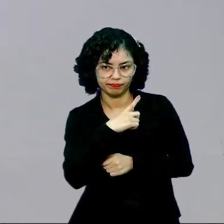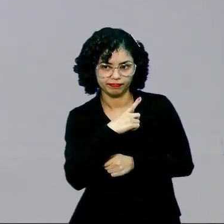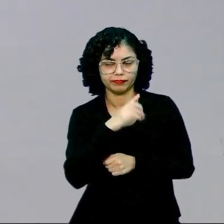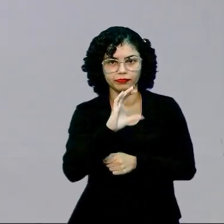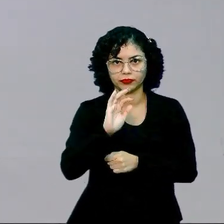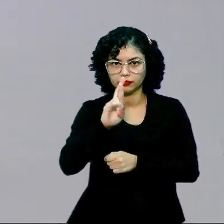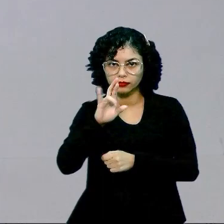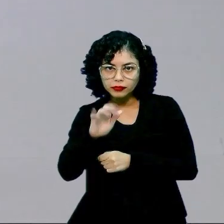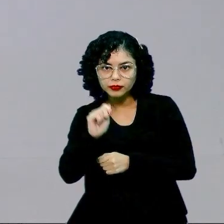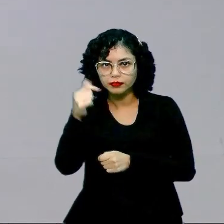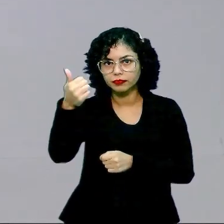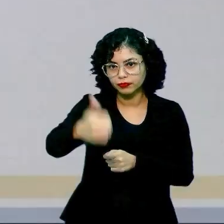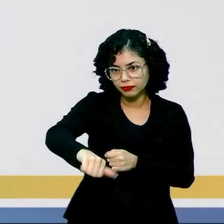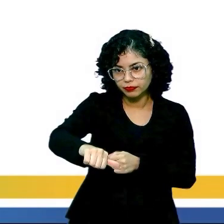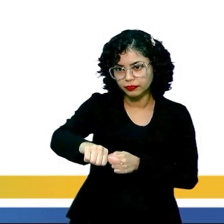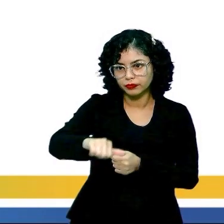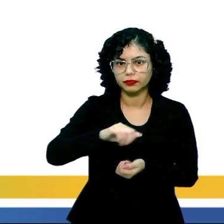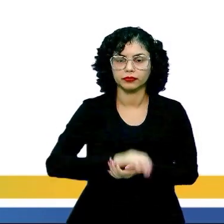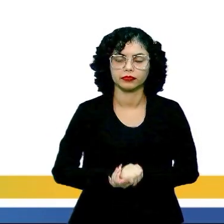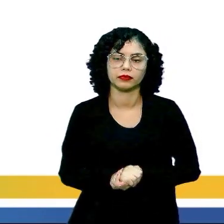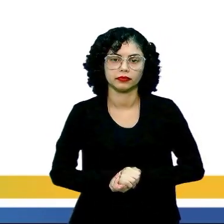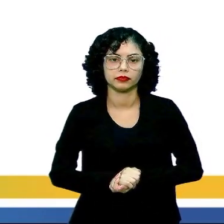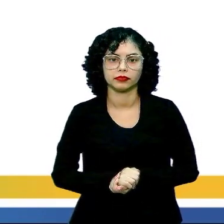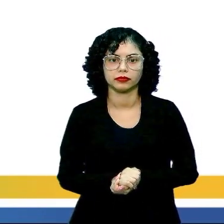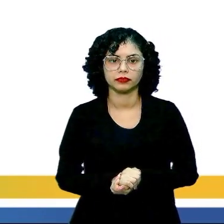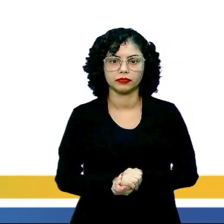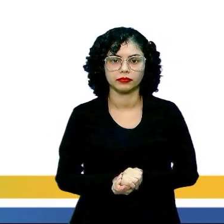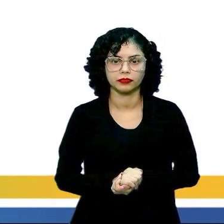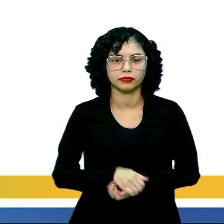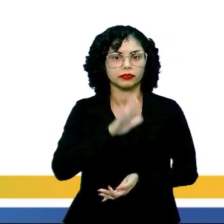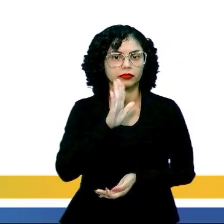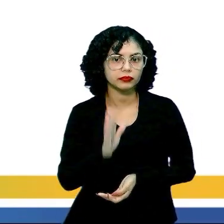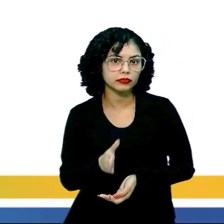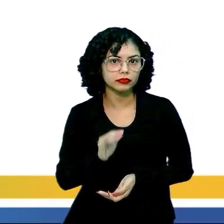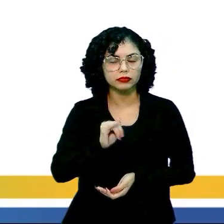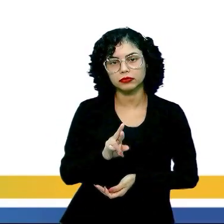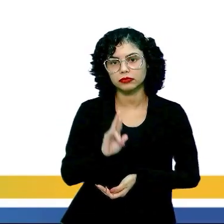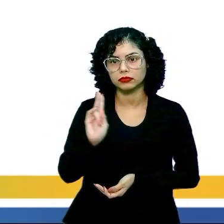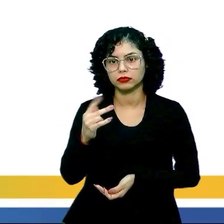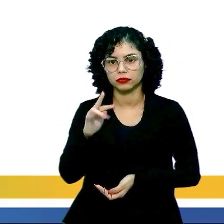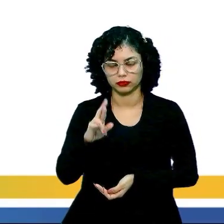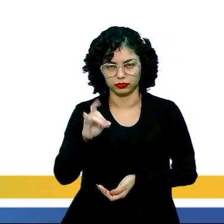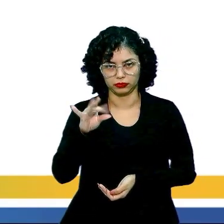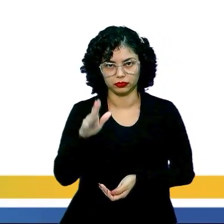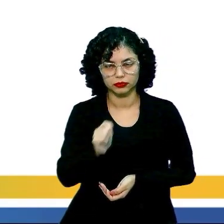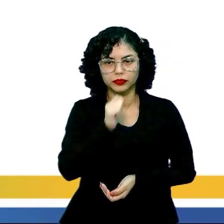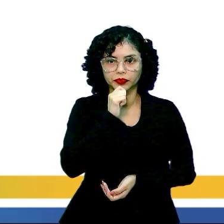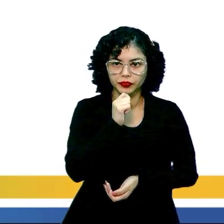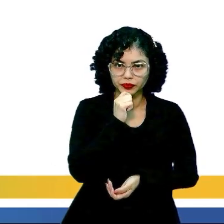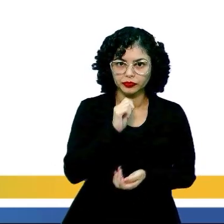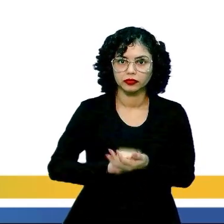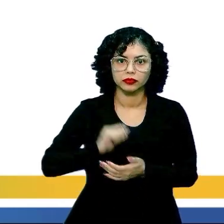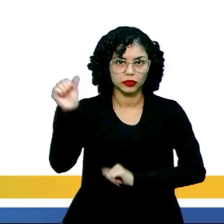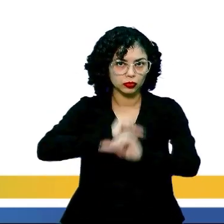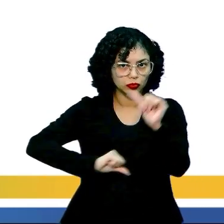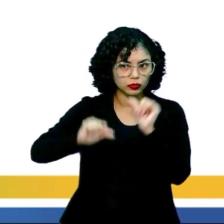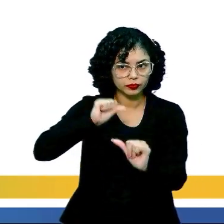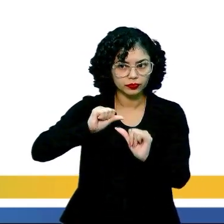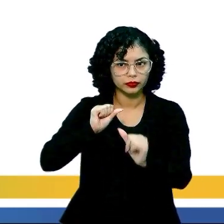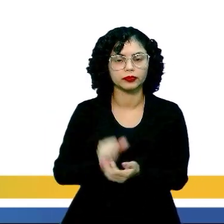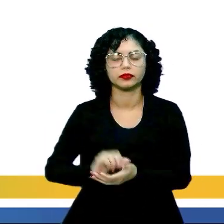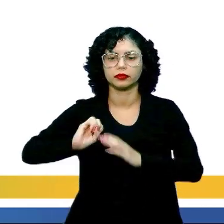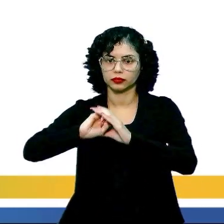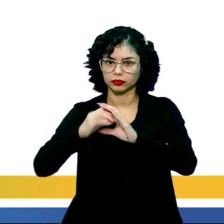carga um tanto quanto negativa, certinho? Já o hidrogênio é o oposto.